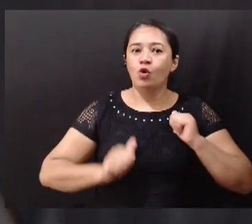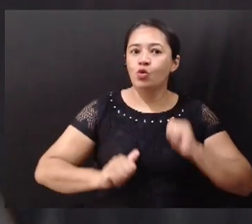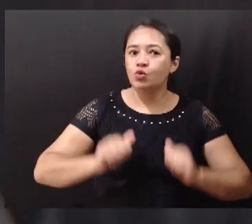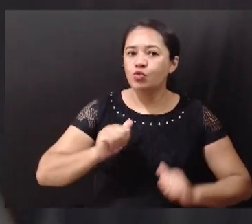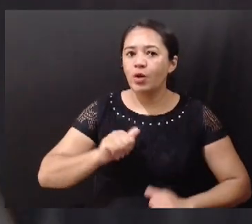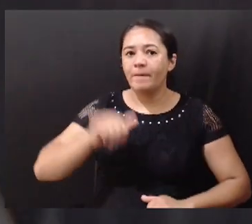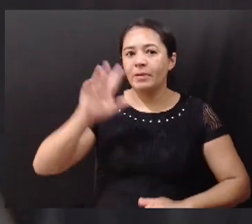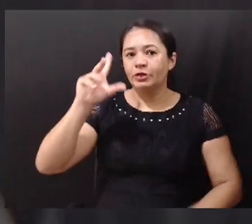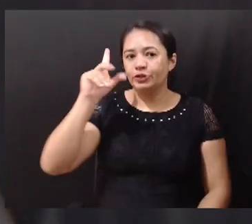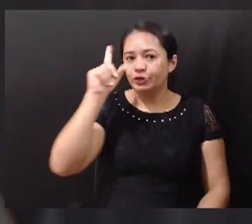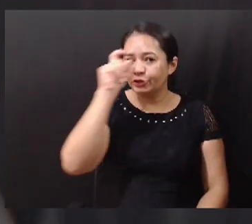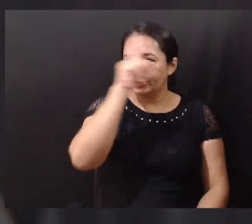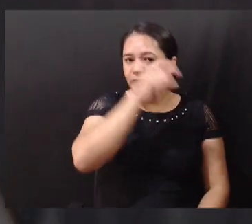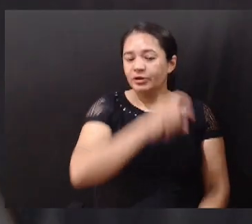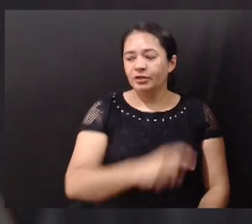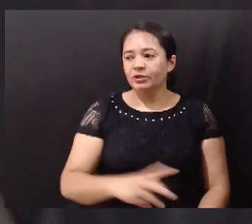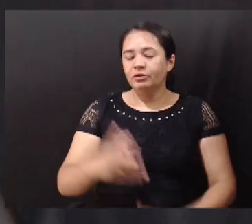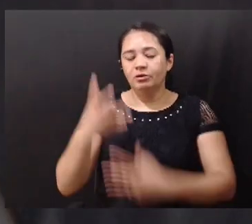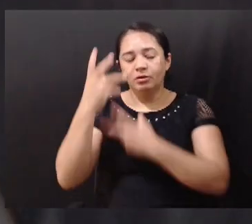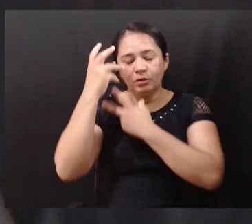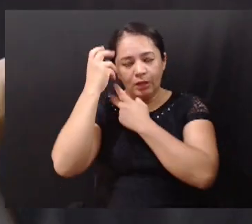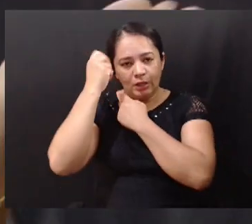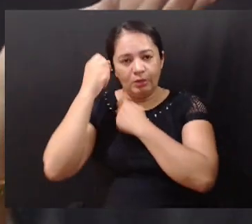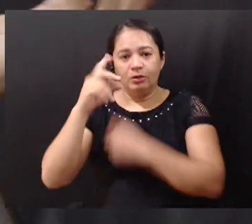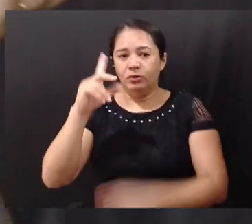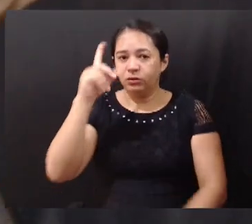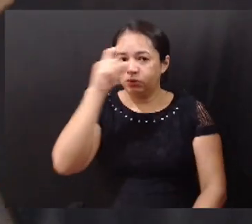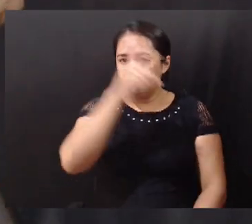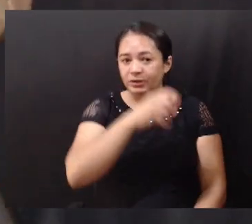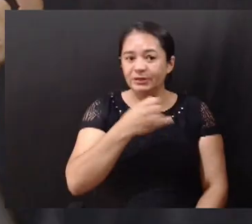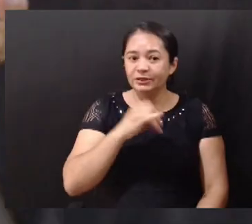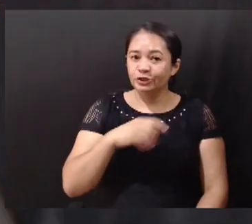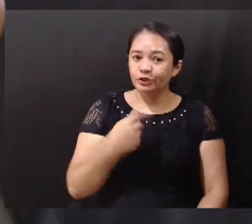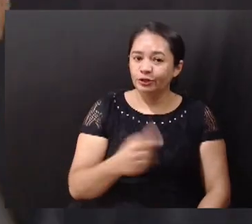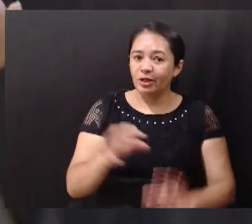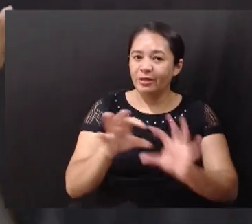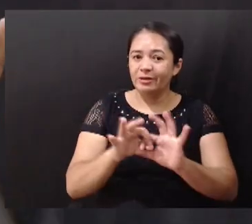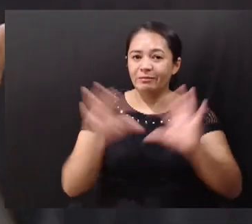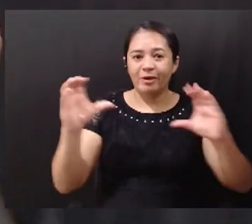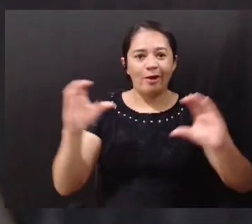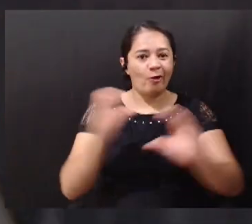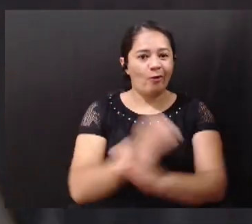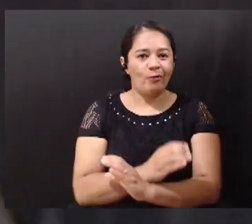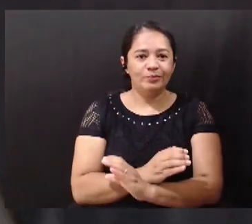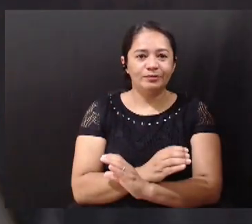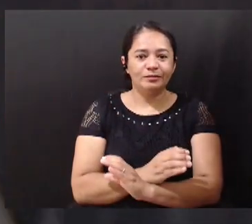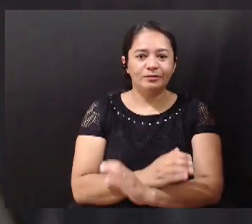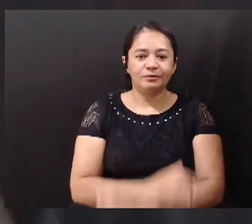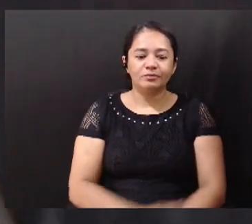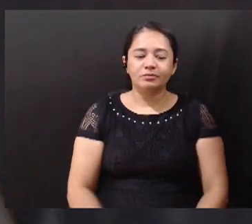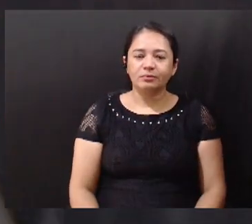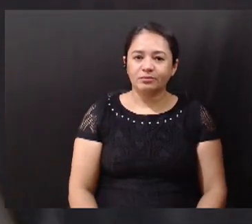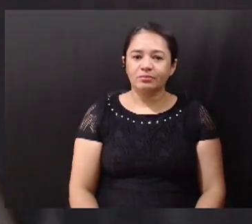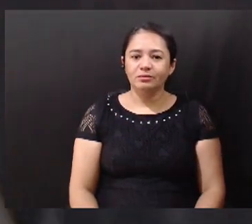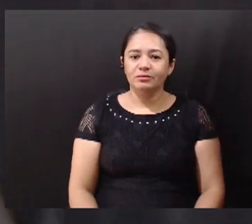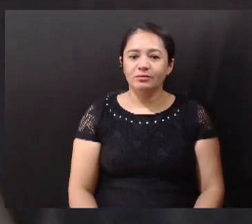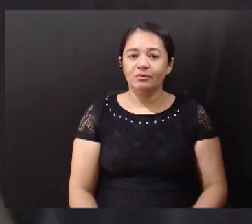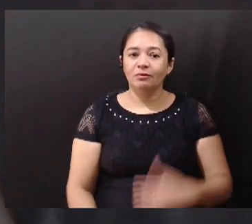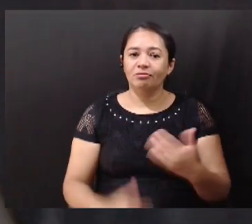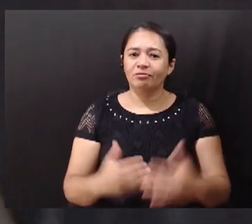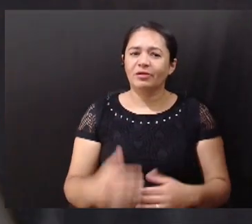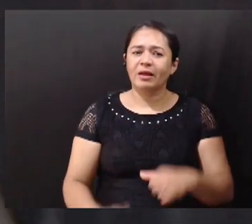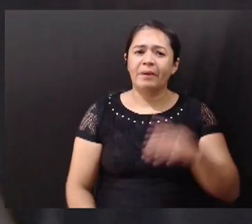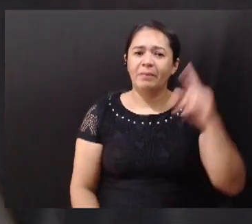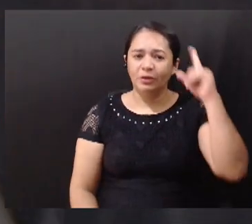esse sono. Então, se a gente libera por completo essa rotina, depois fica muito mais difícil